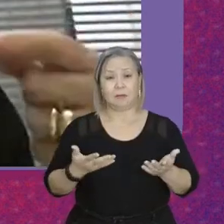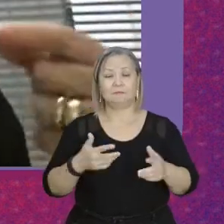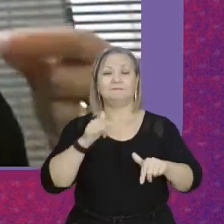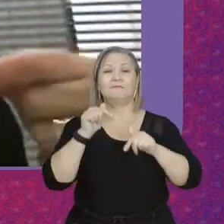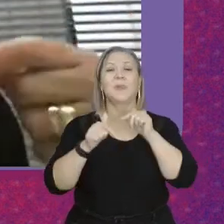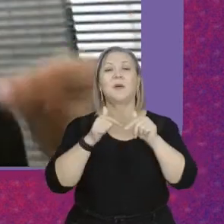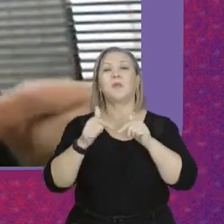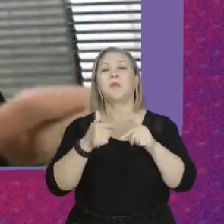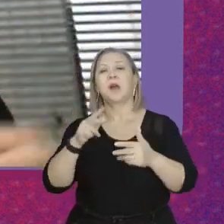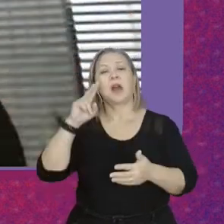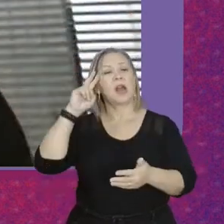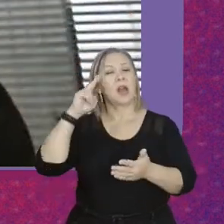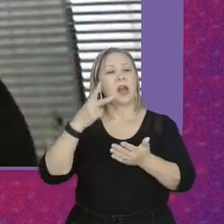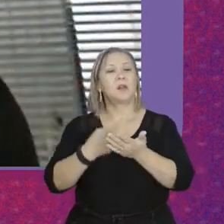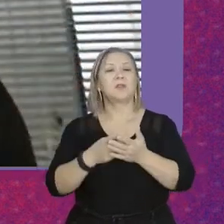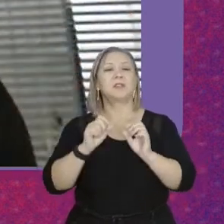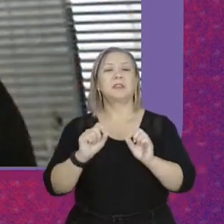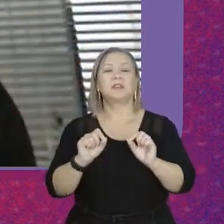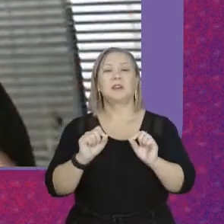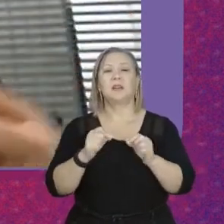mulher é considerado algo já